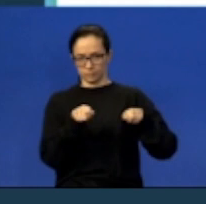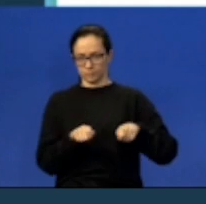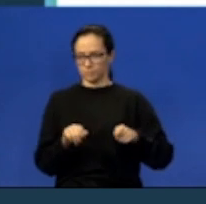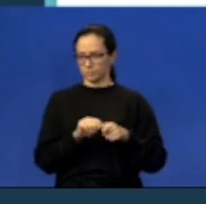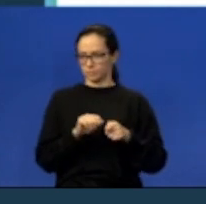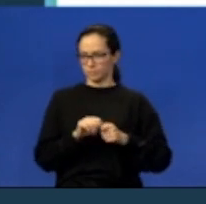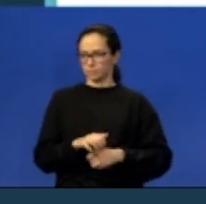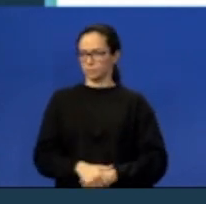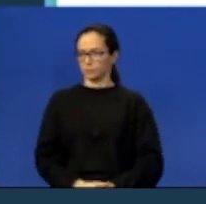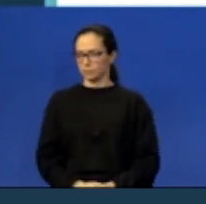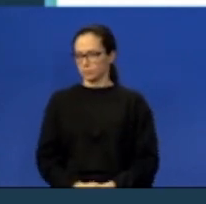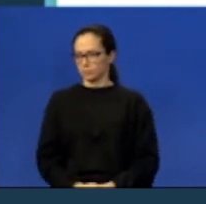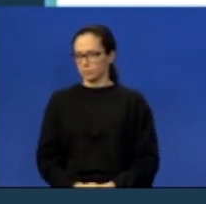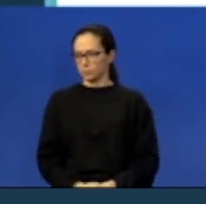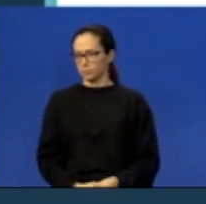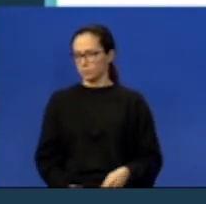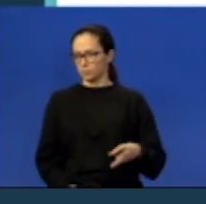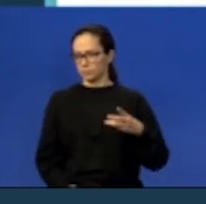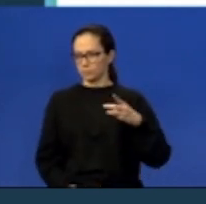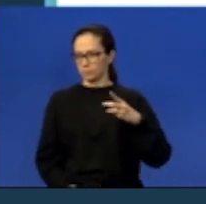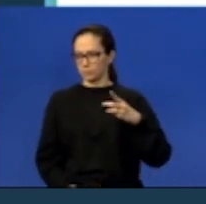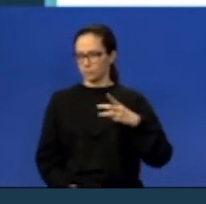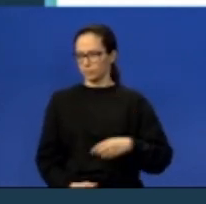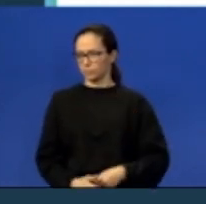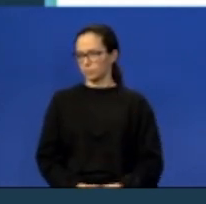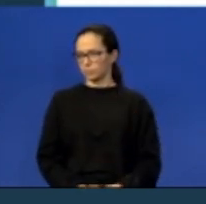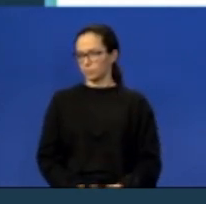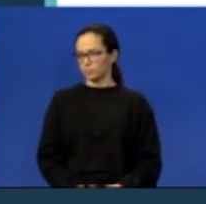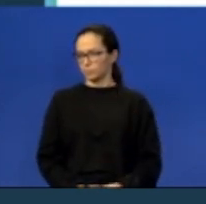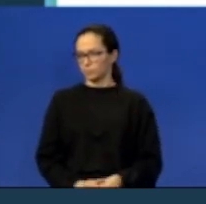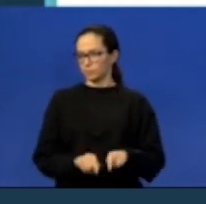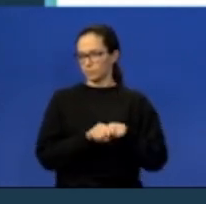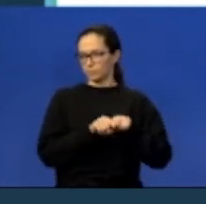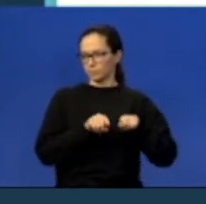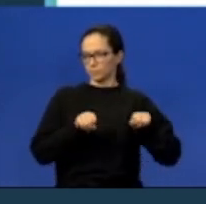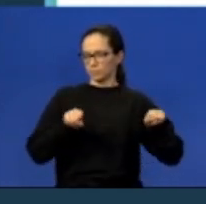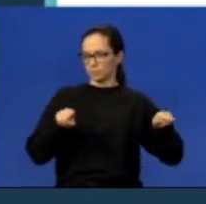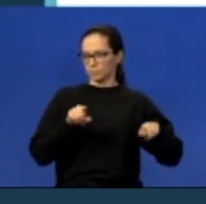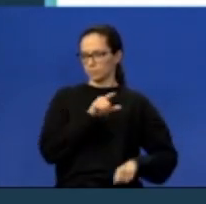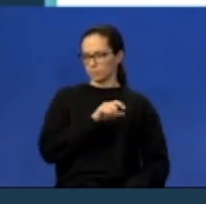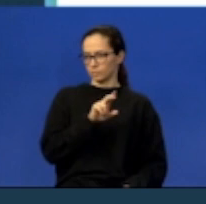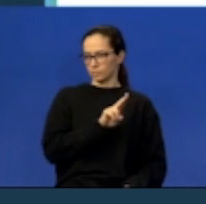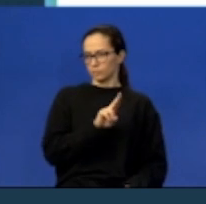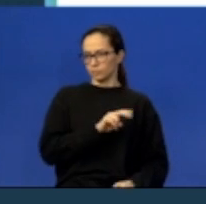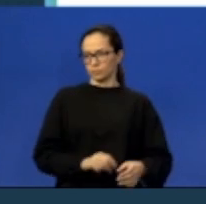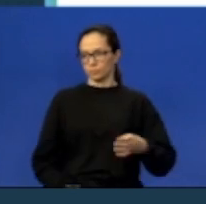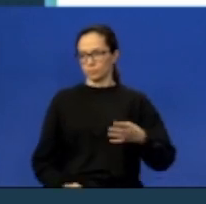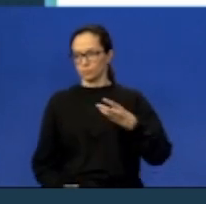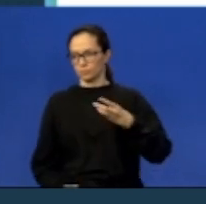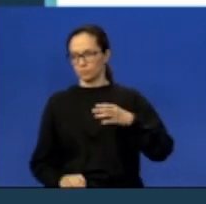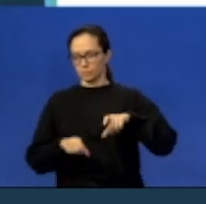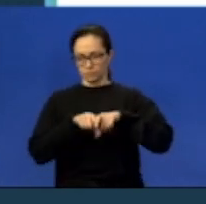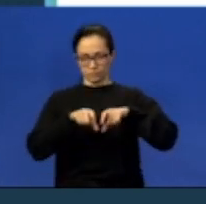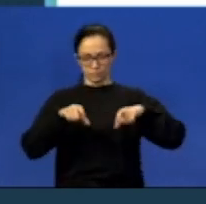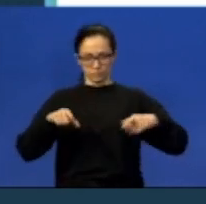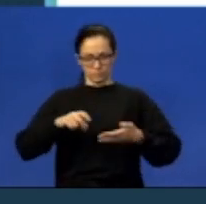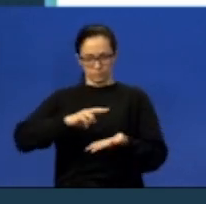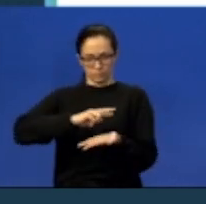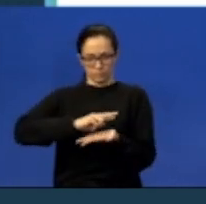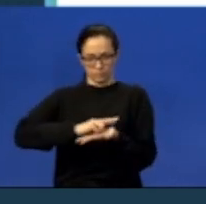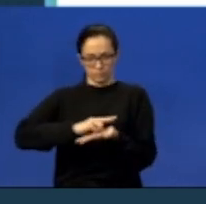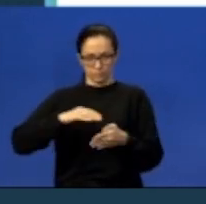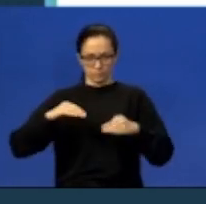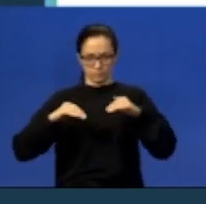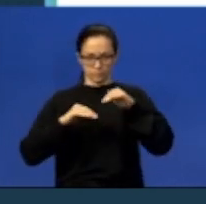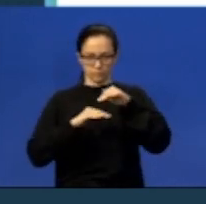obtenção da imagem. Nós temos na imagem 3 o gantry. O item 4 diz respeito ao sistema de posicionamento da mesa,